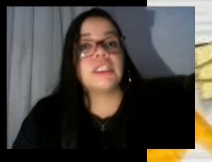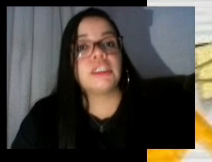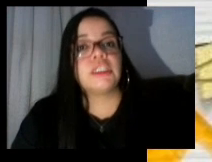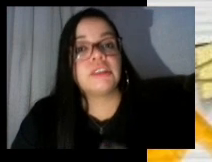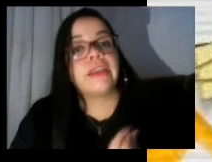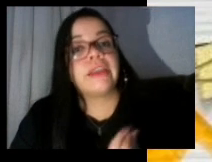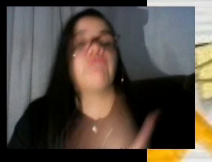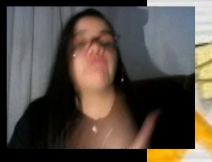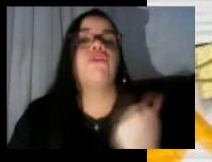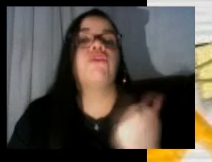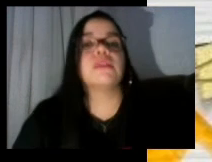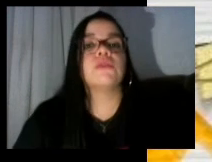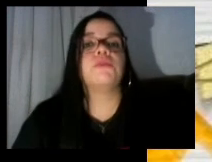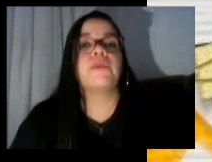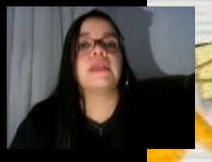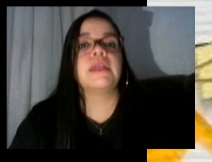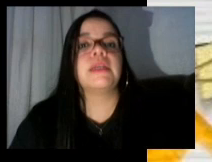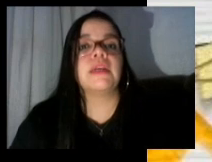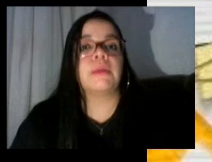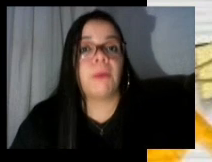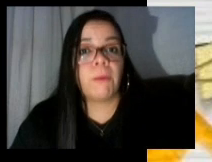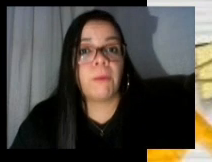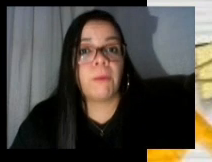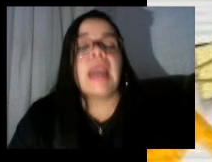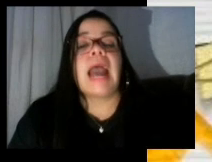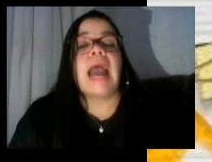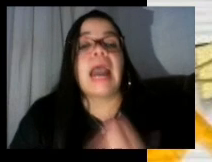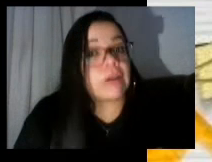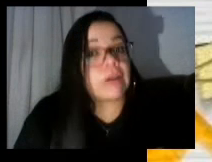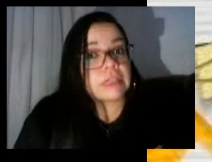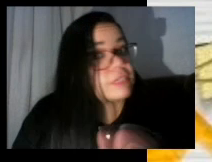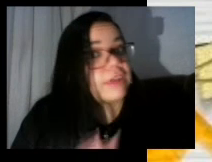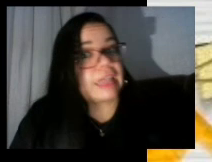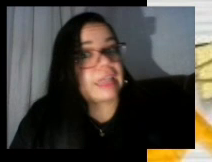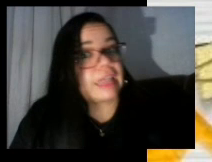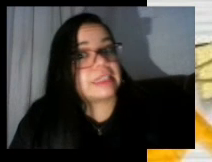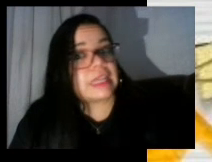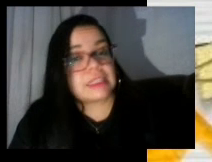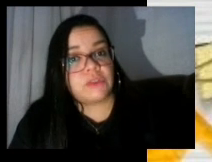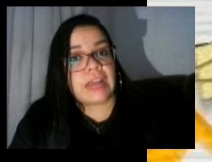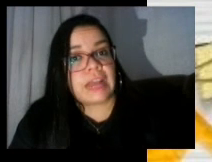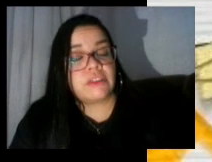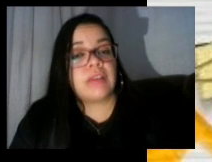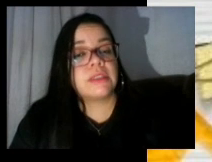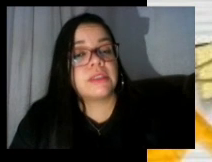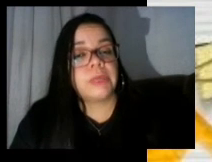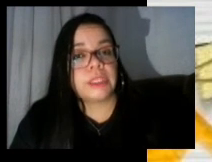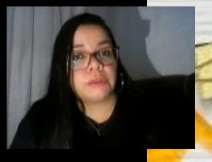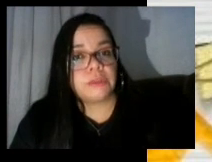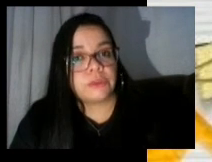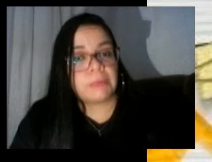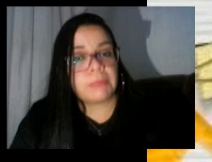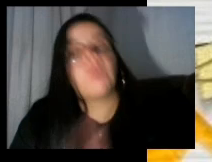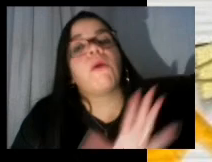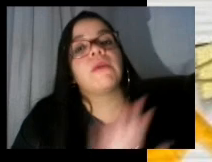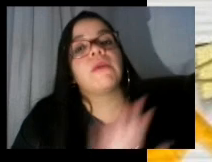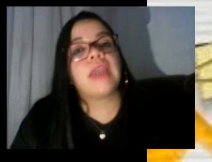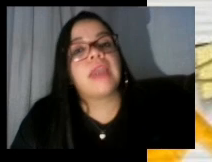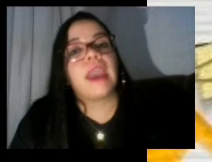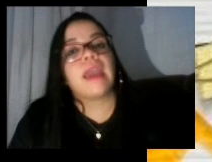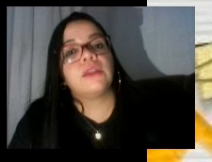a gente entender a formação do povo brasileiro, tá bom? Agora você vai realizar as atividades lá do seu livro, tá bom?